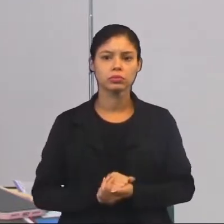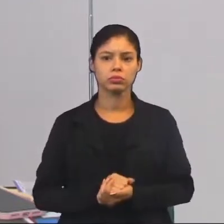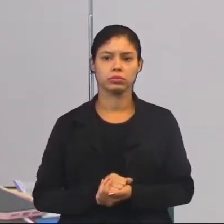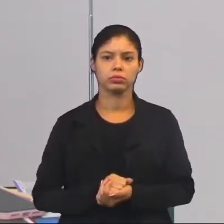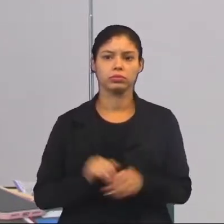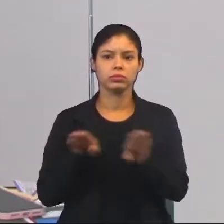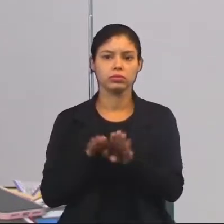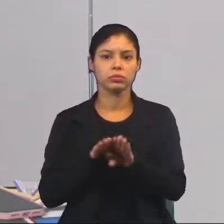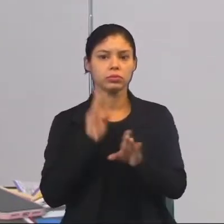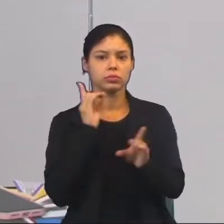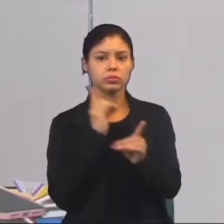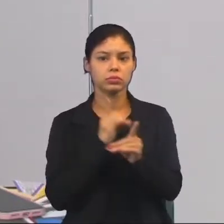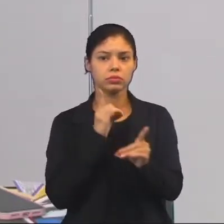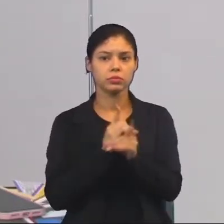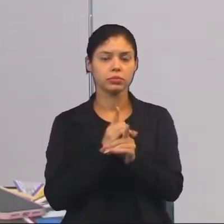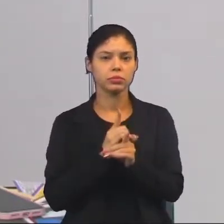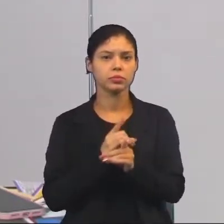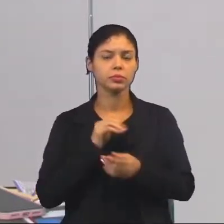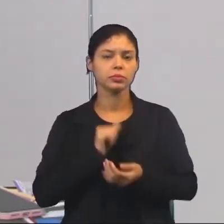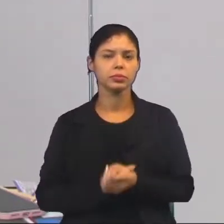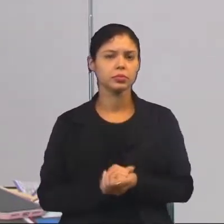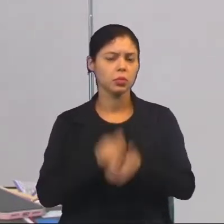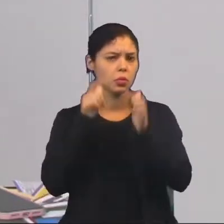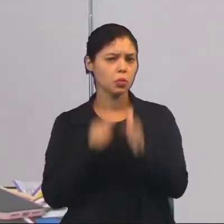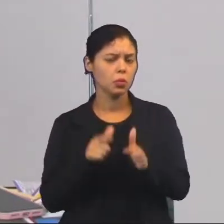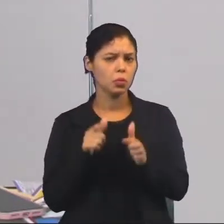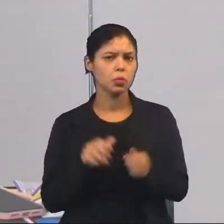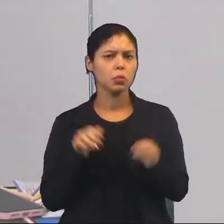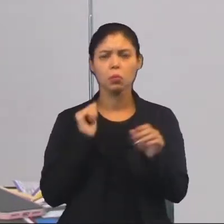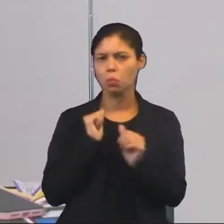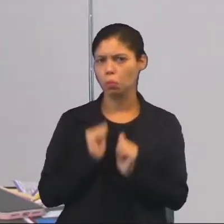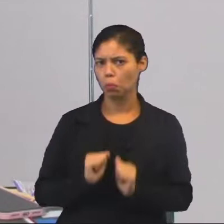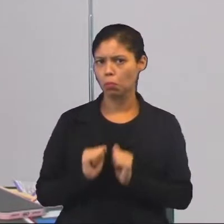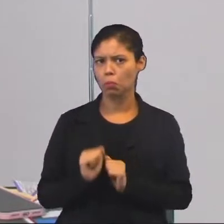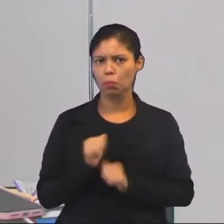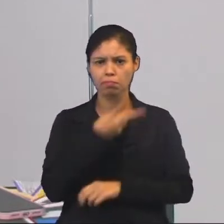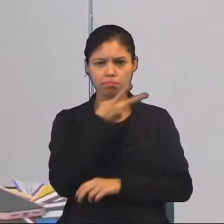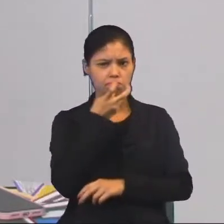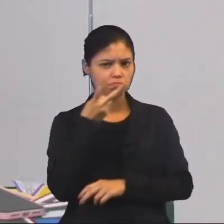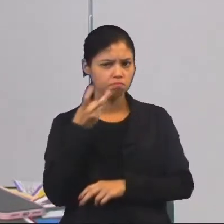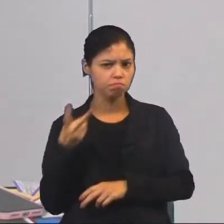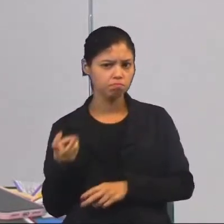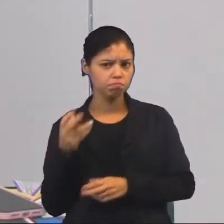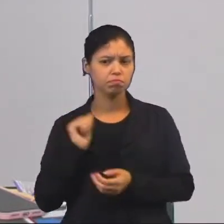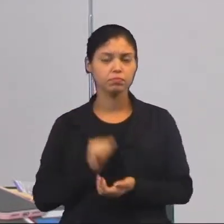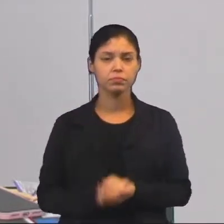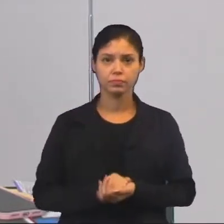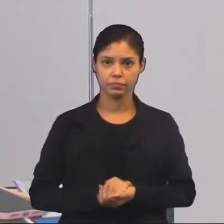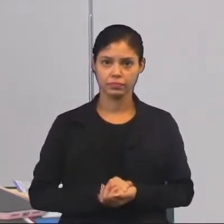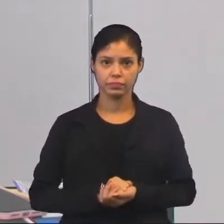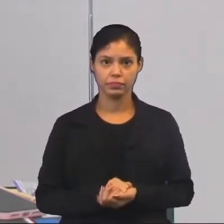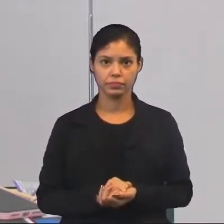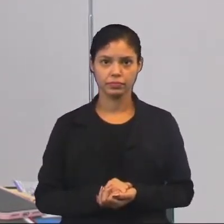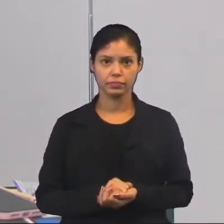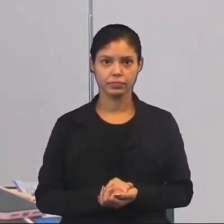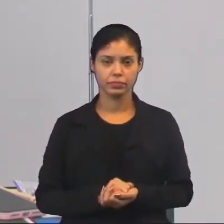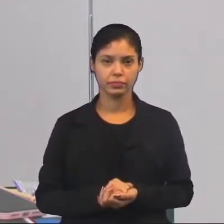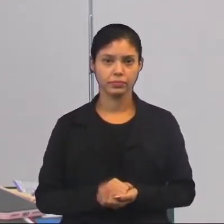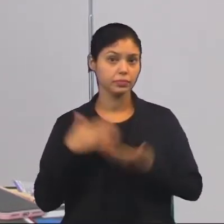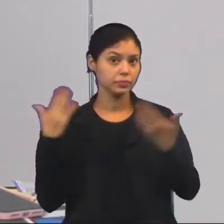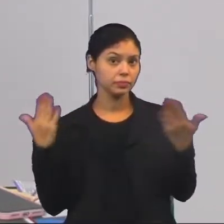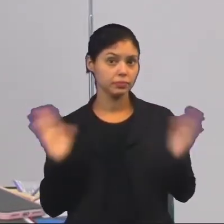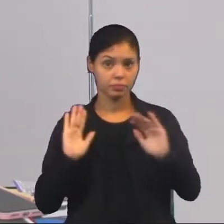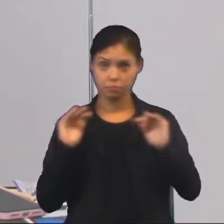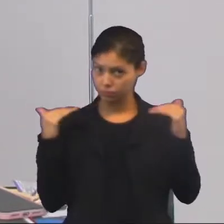Onde nós podemos encontrar uma notícia? Onde nós podemos ouvir ou fazer a leitura de uma notícia?